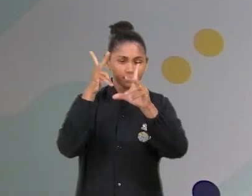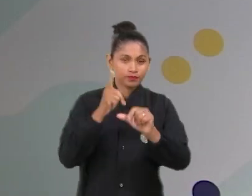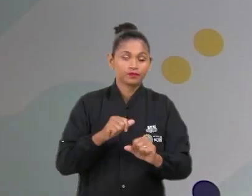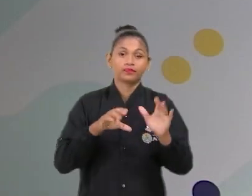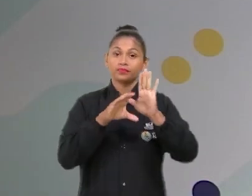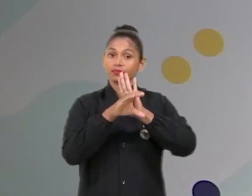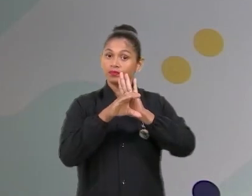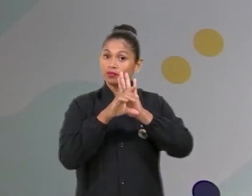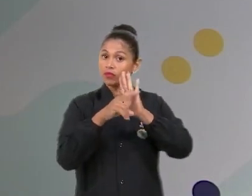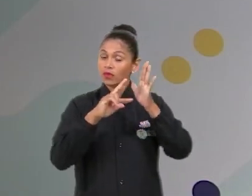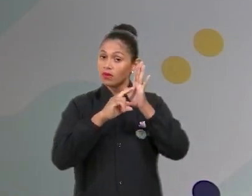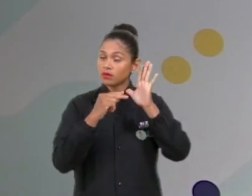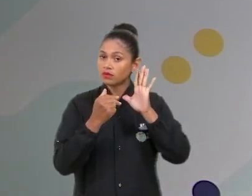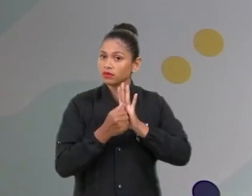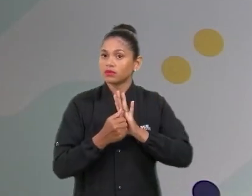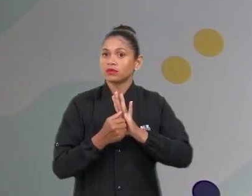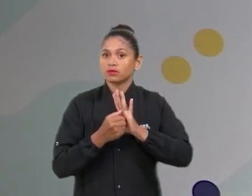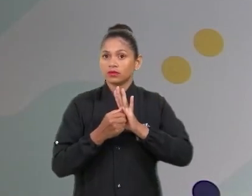conceito de